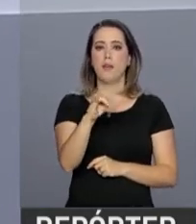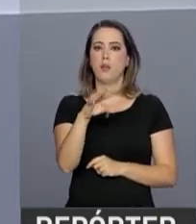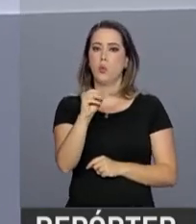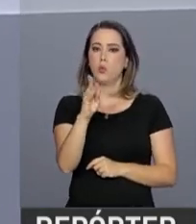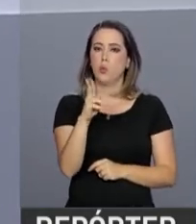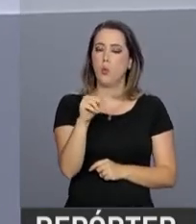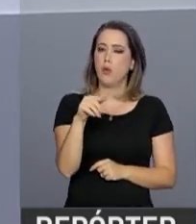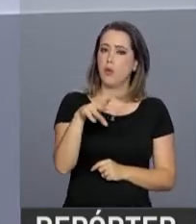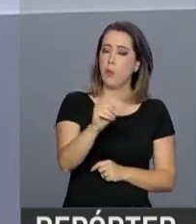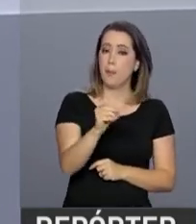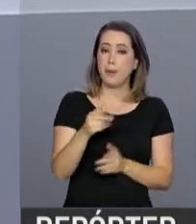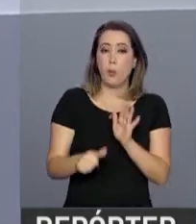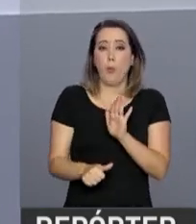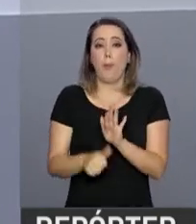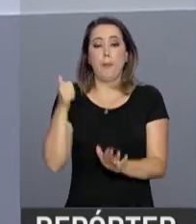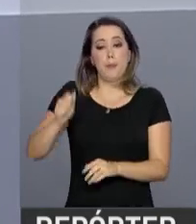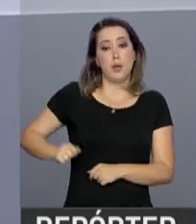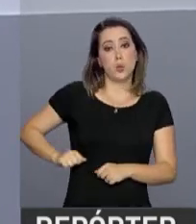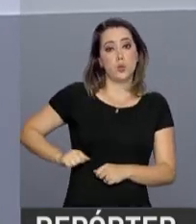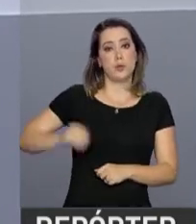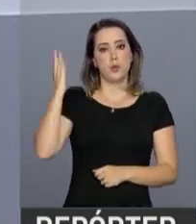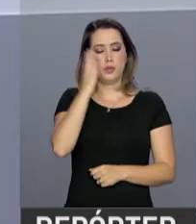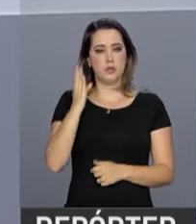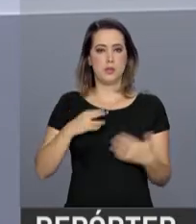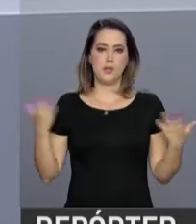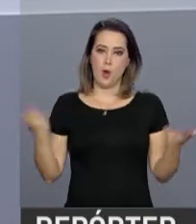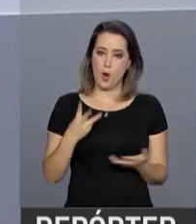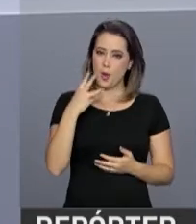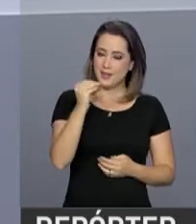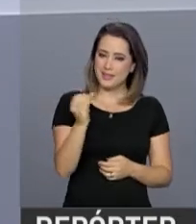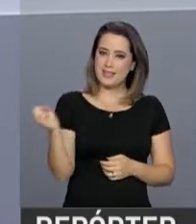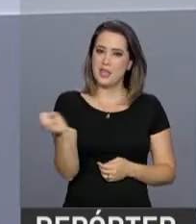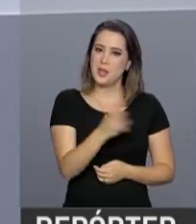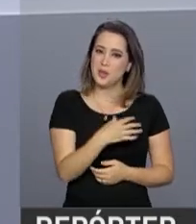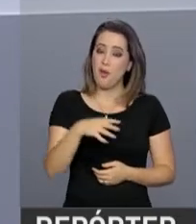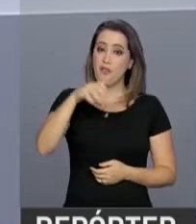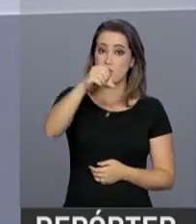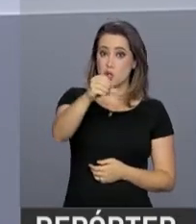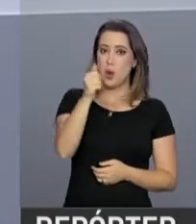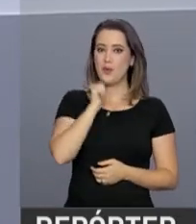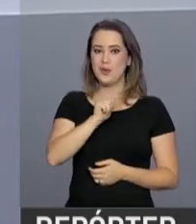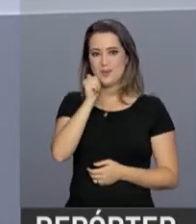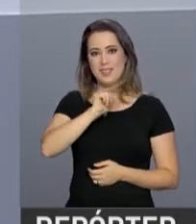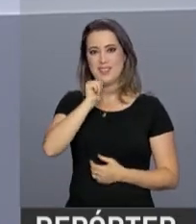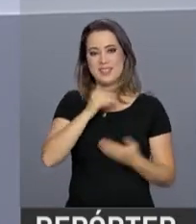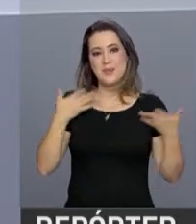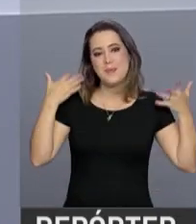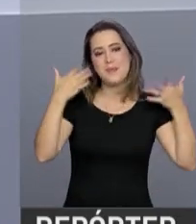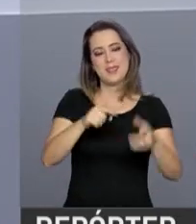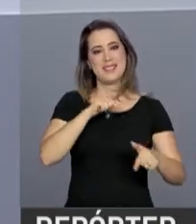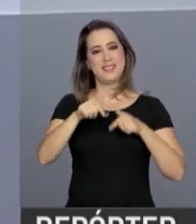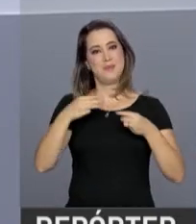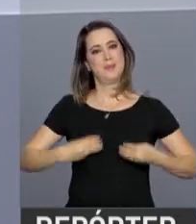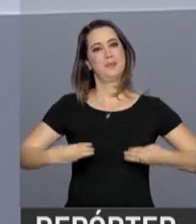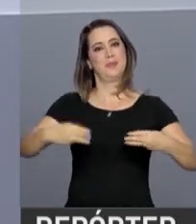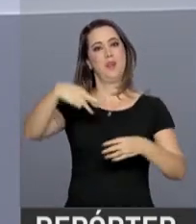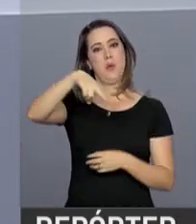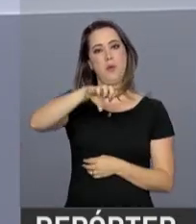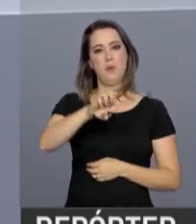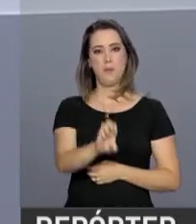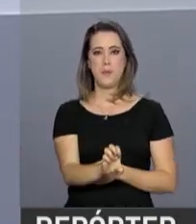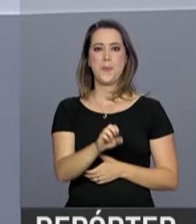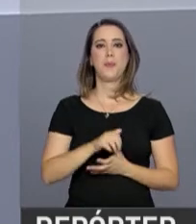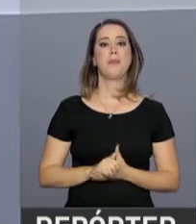da diplomacia brasileira. E agora, mais 30 diplomatas, entre eles 9 mulheres, passam a atuar no Ministério das